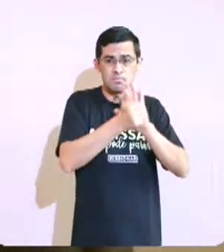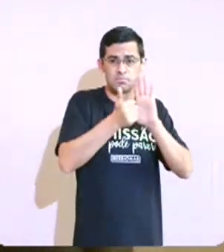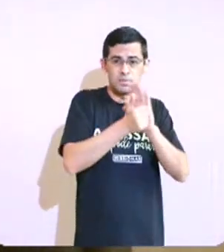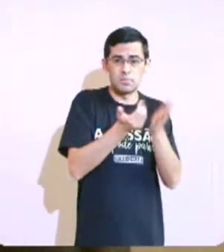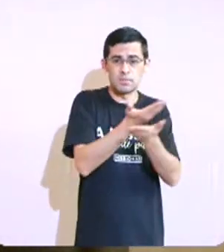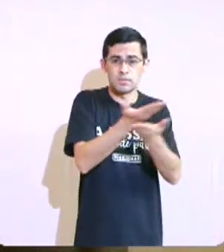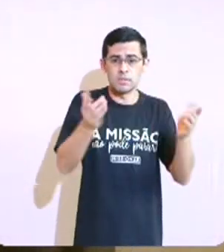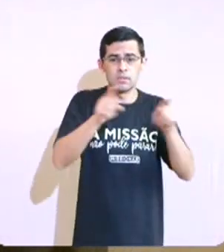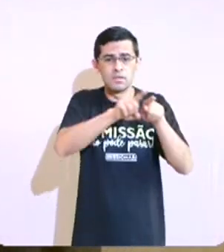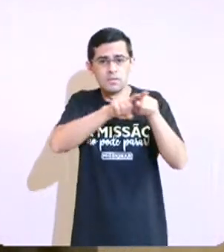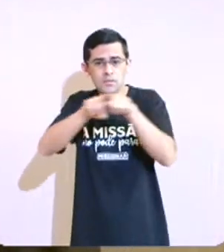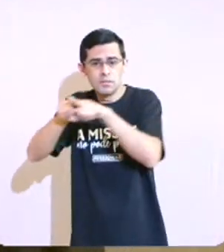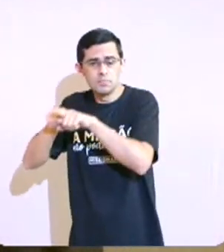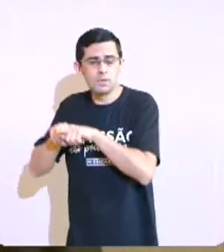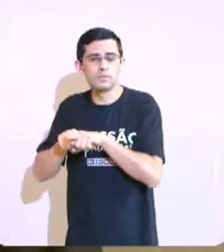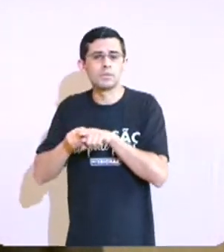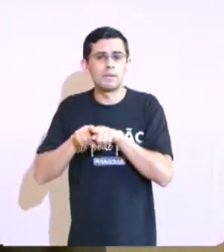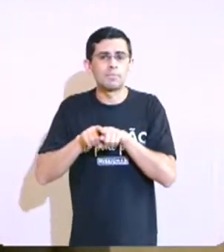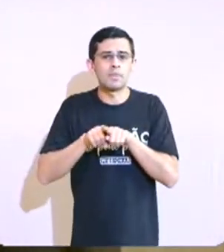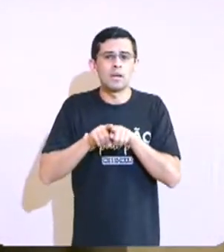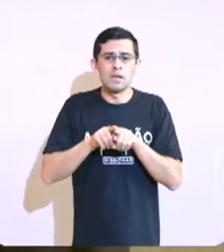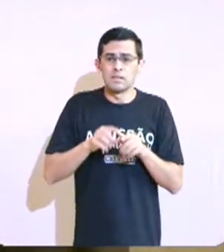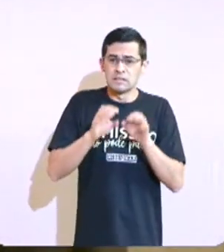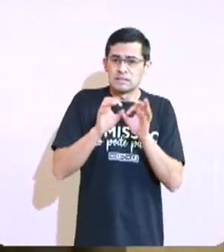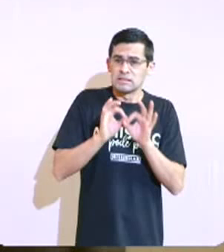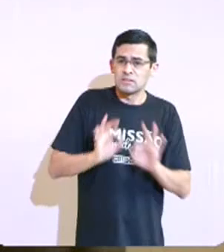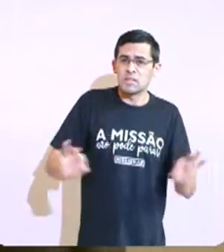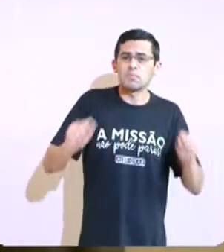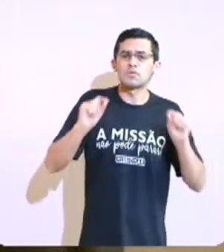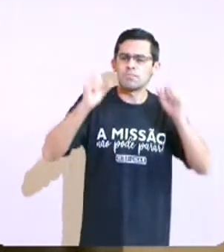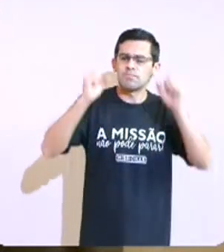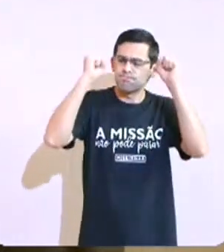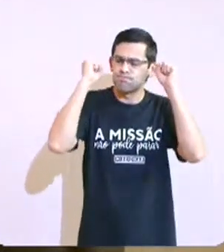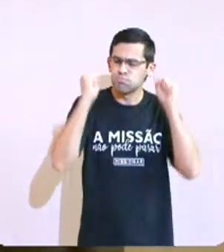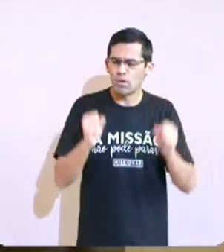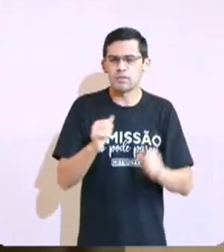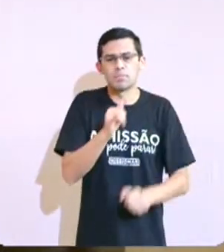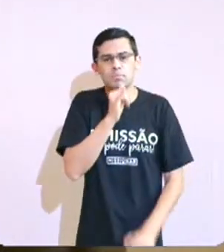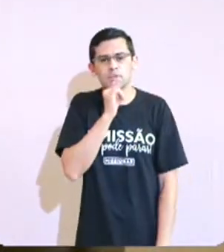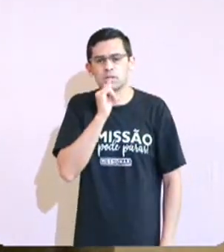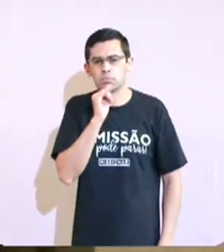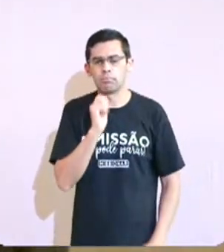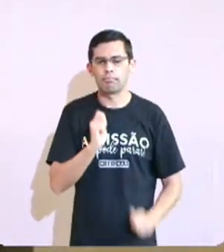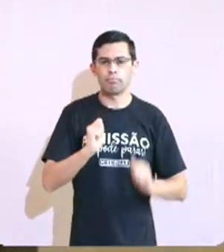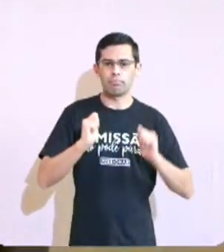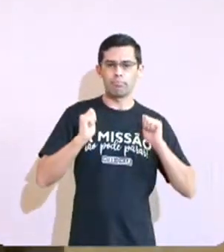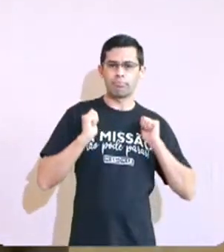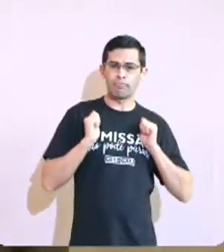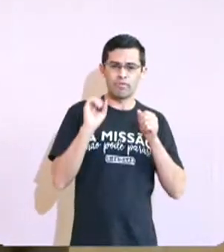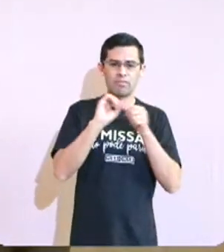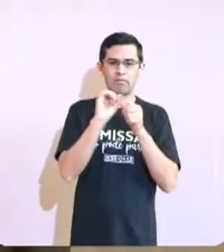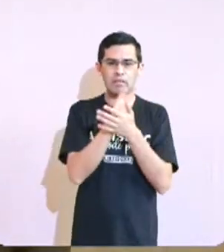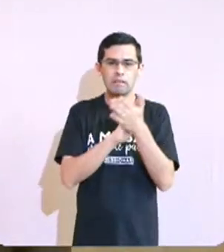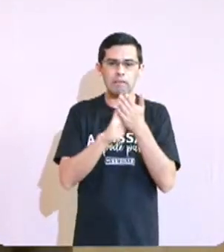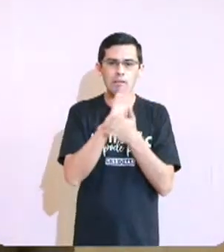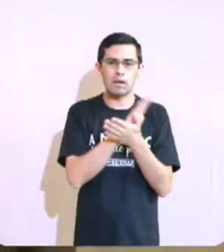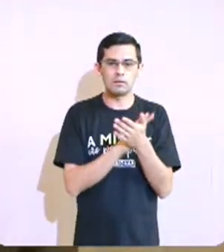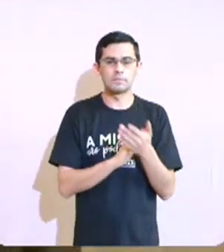Curitiba. Irmãos e irmãs, é simplesmente impossível ficar passivo e inativo diante da